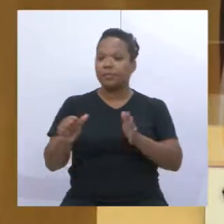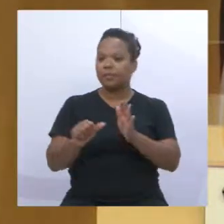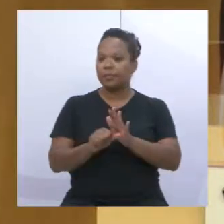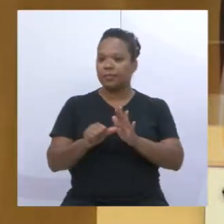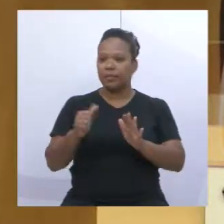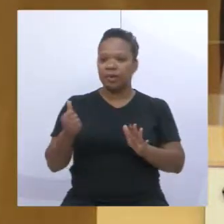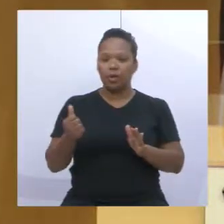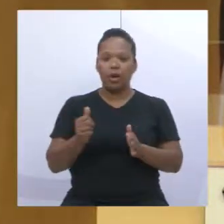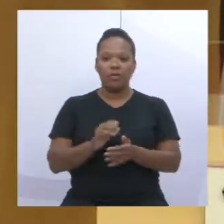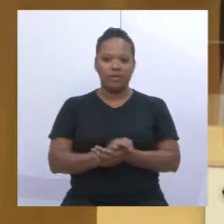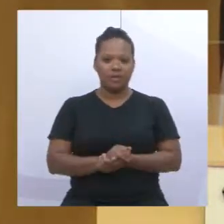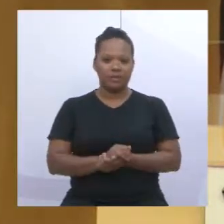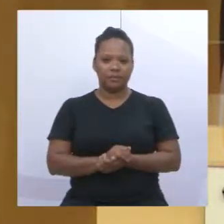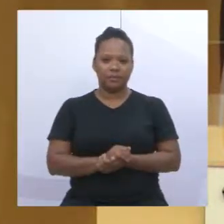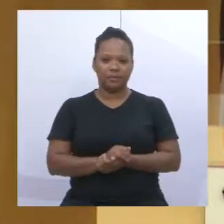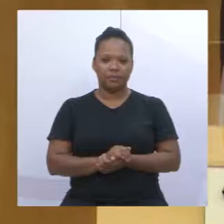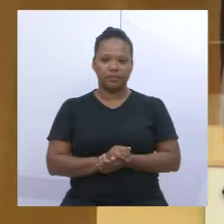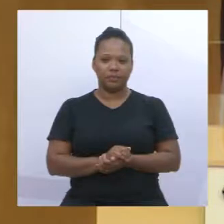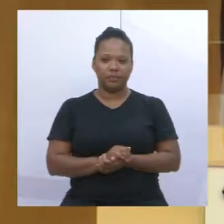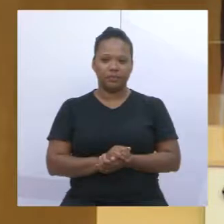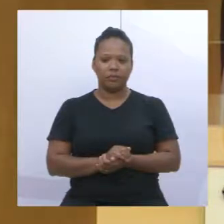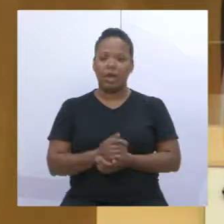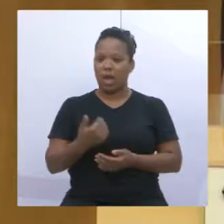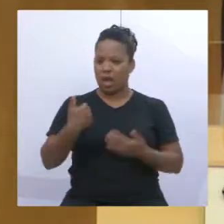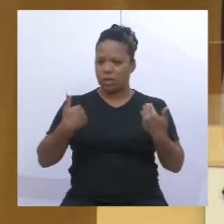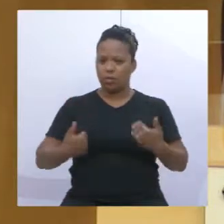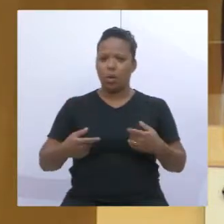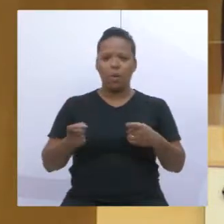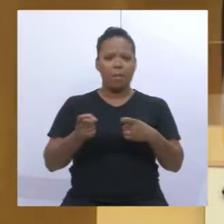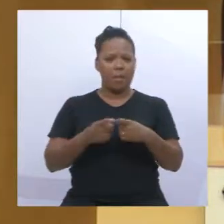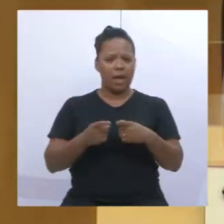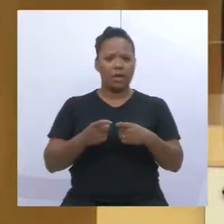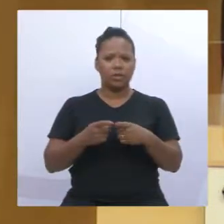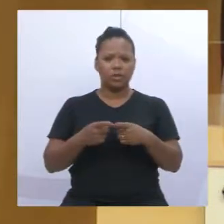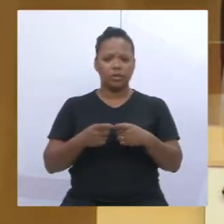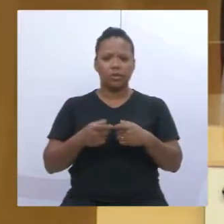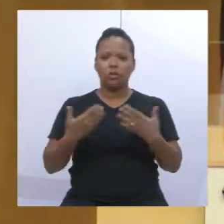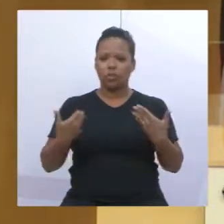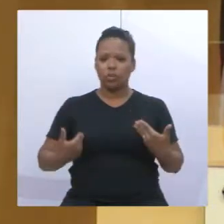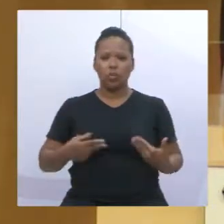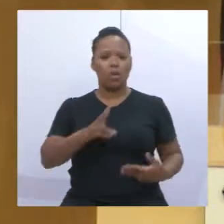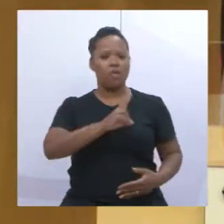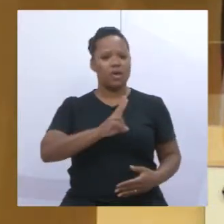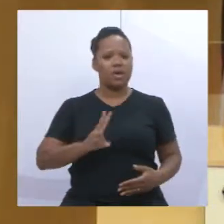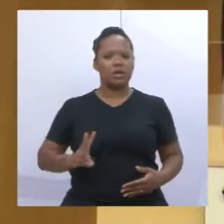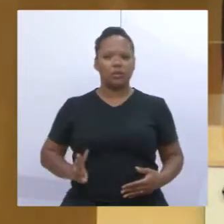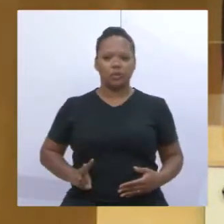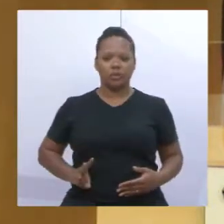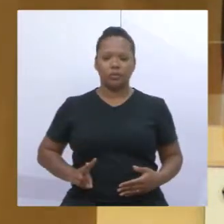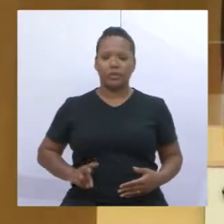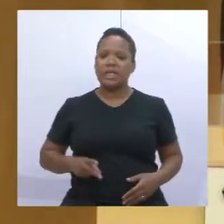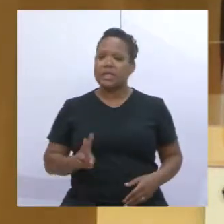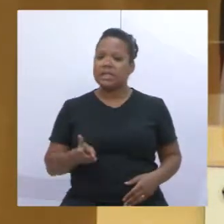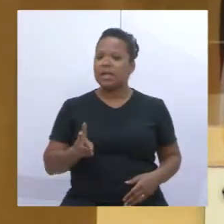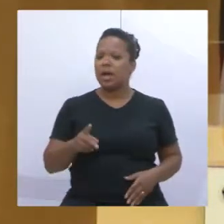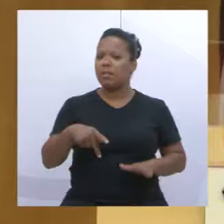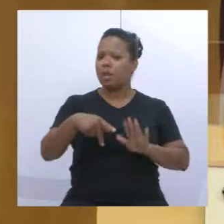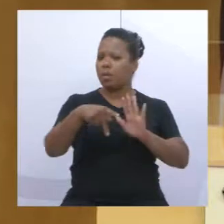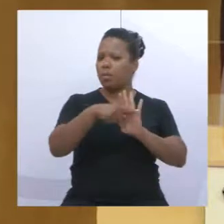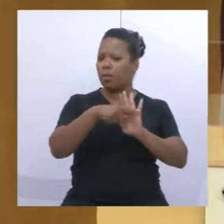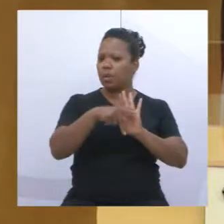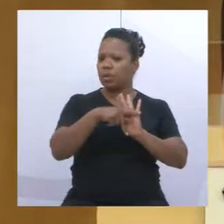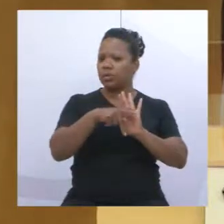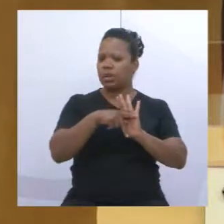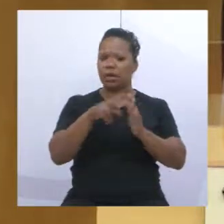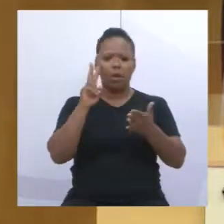Primeiramente, cabe salientar que eu sou médico, estou vereador, e sempre que algum projeto de lei